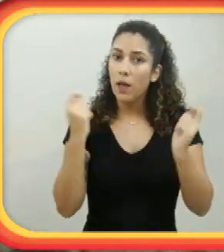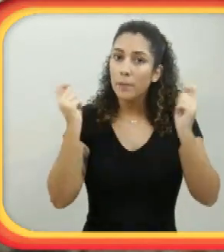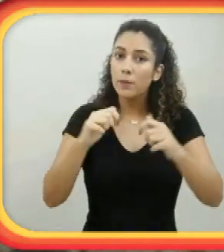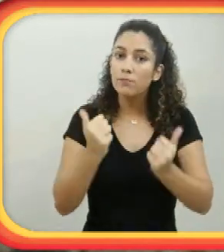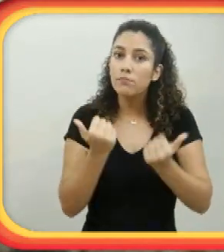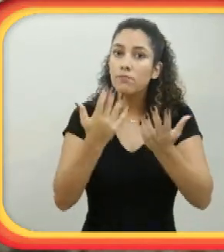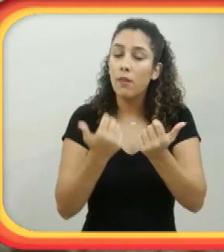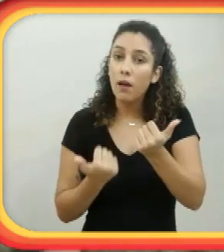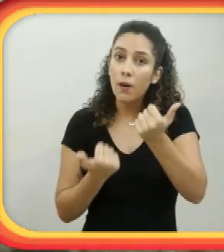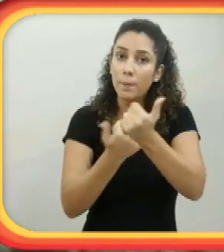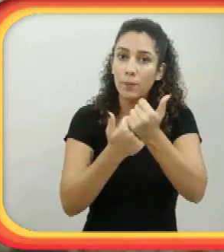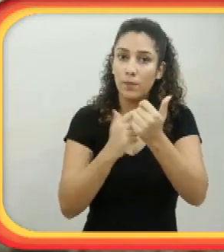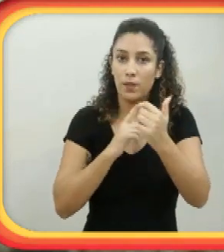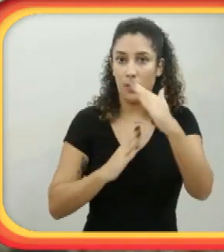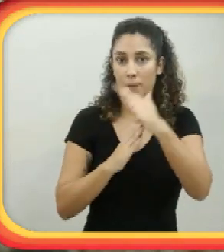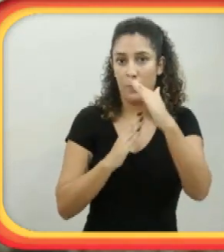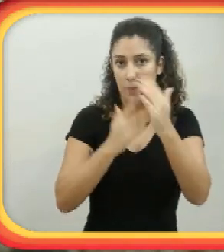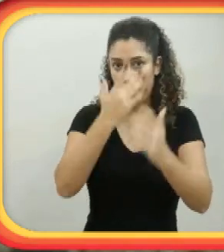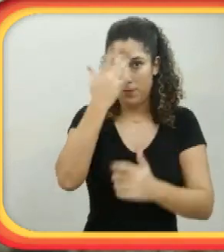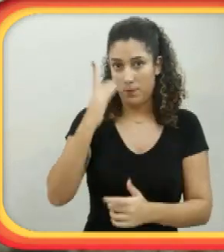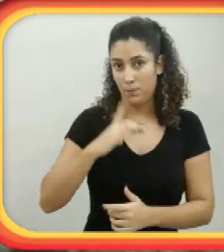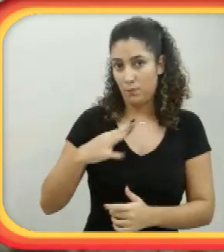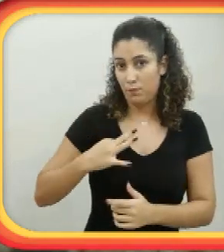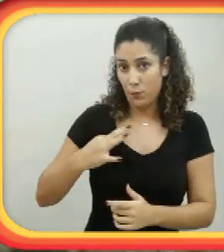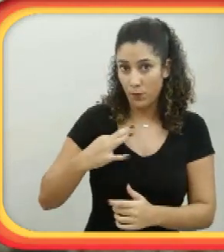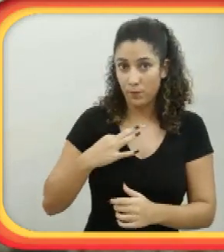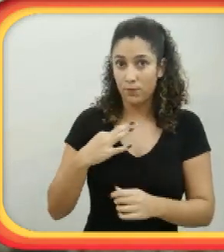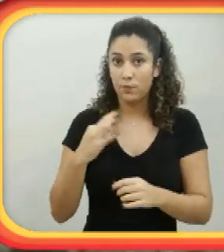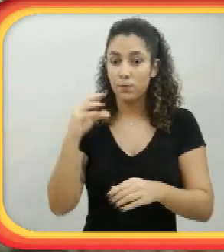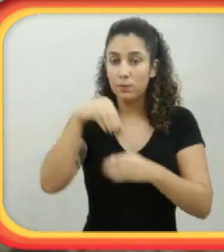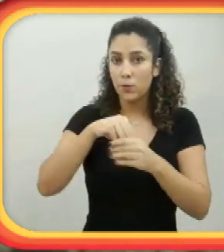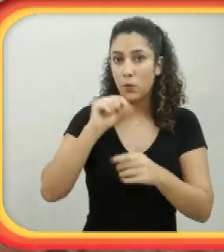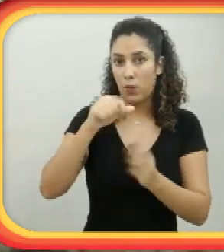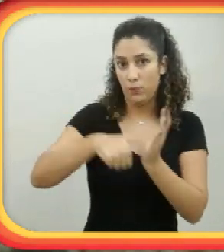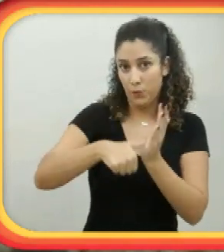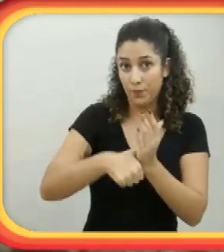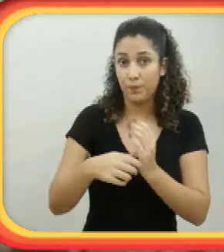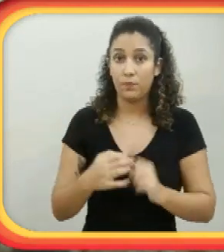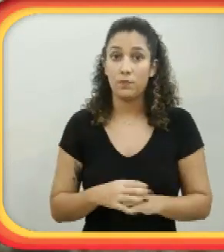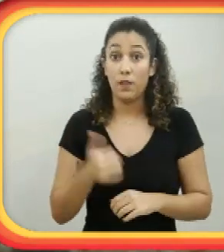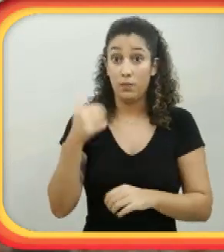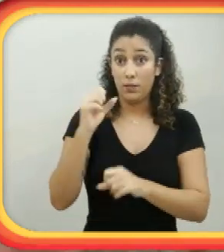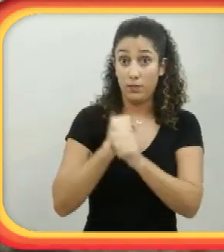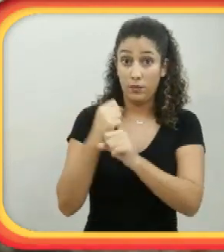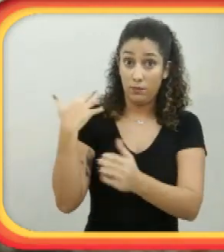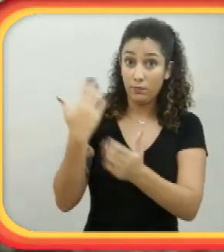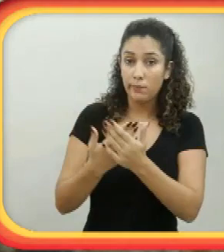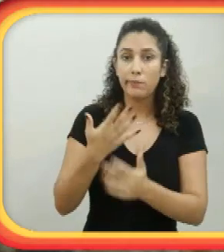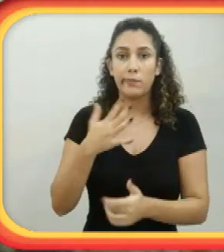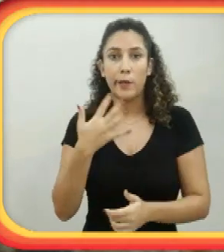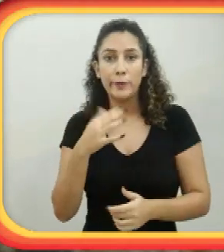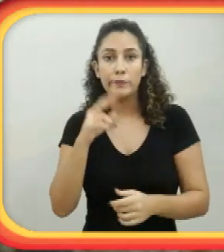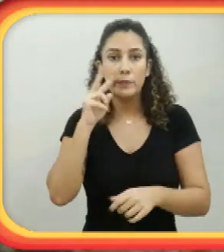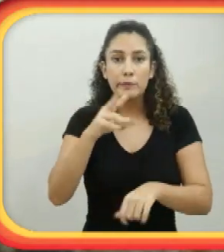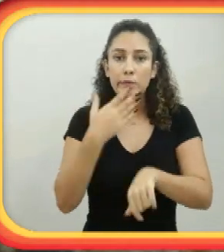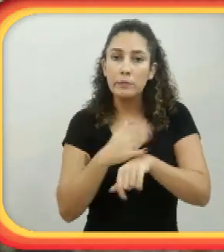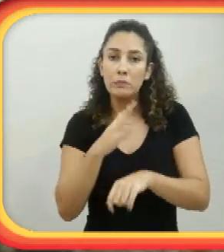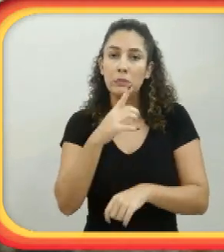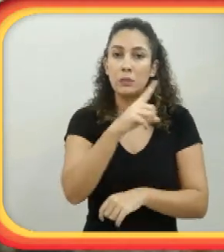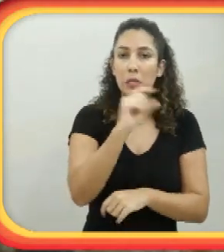clube. Nesses 10 anos, talvez a gente tenha treinado uns 100, 150 atletas